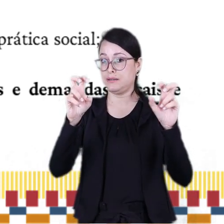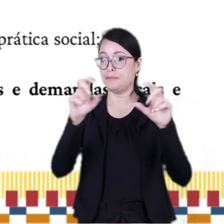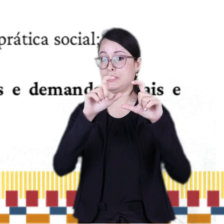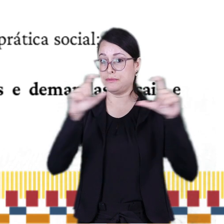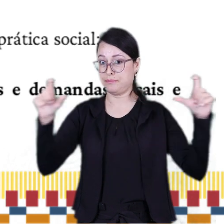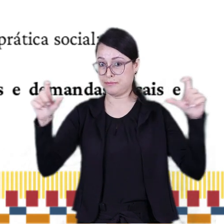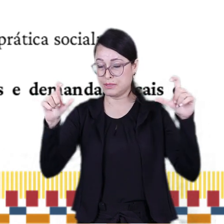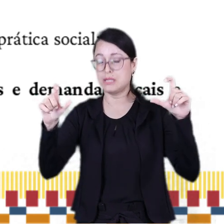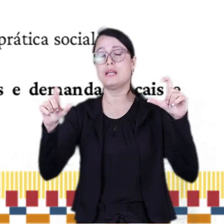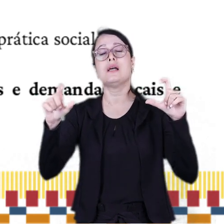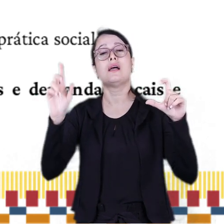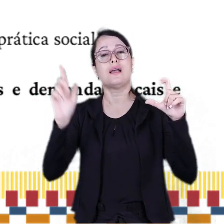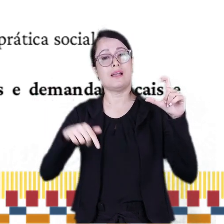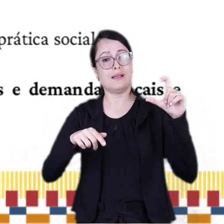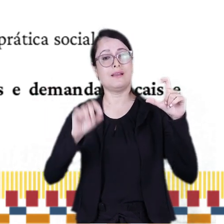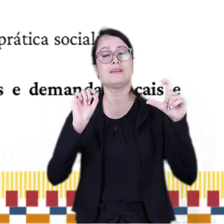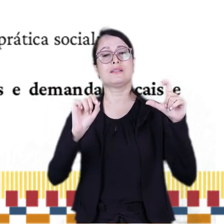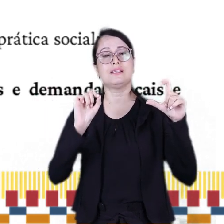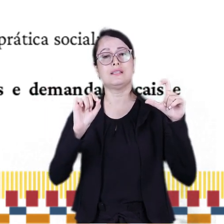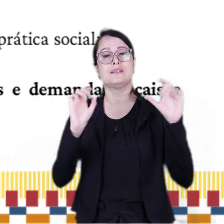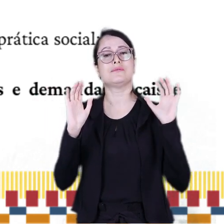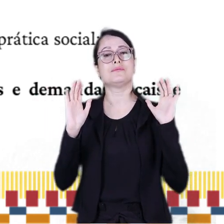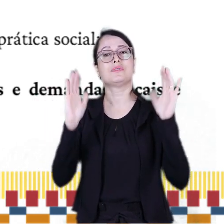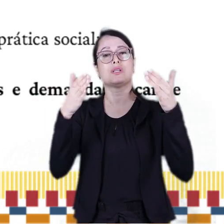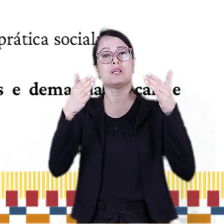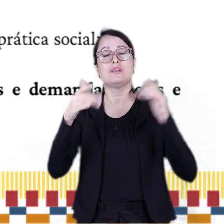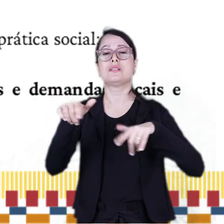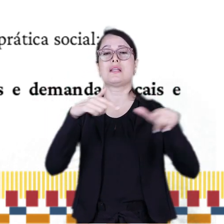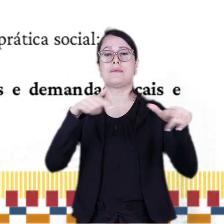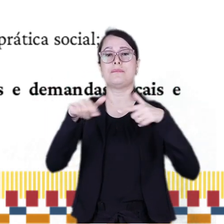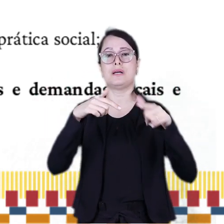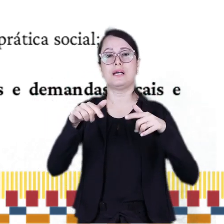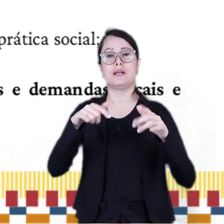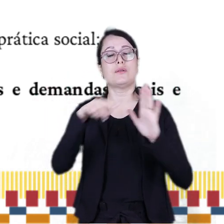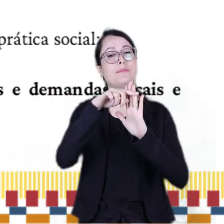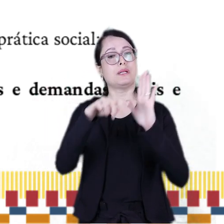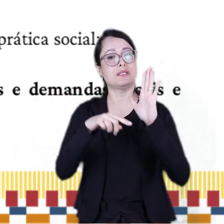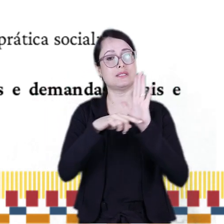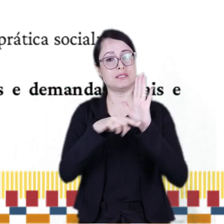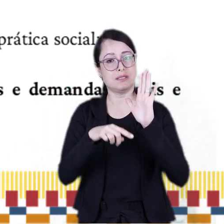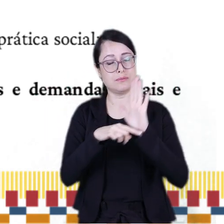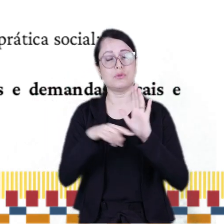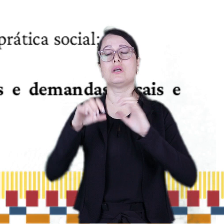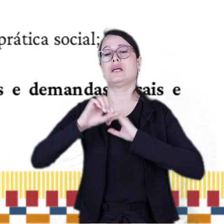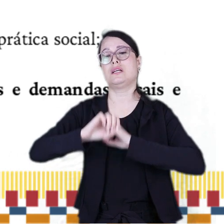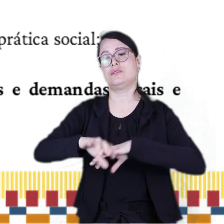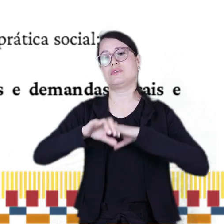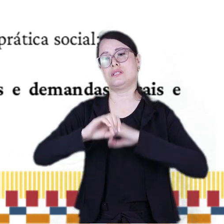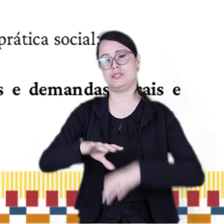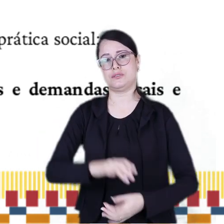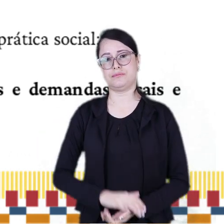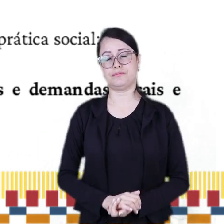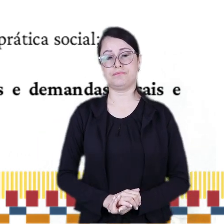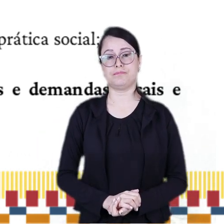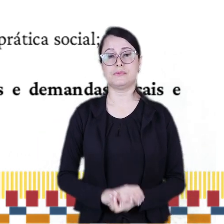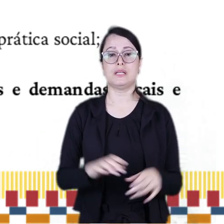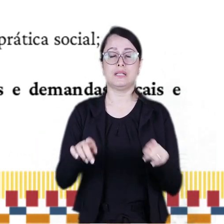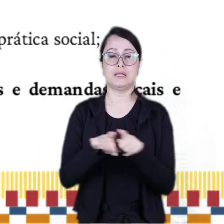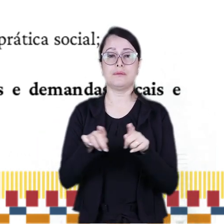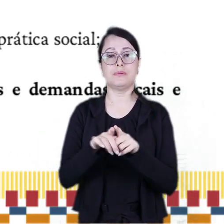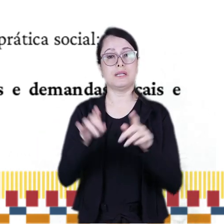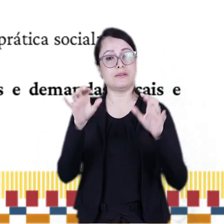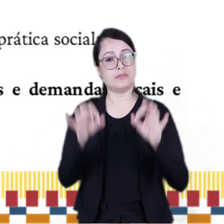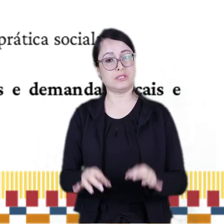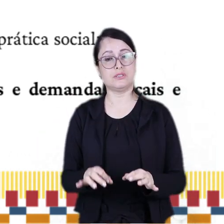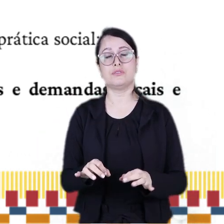trabalho de novo como princípio educativo esse é o lema da educação profissional tecnológica pode dizer que o coração de